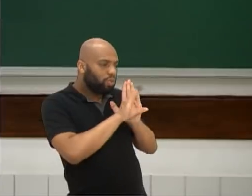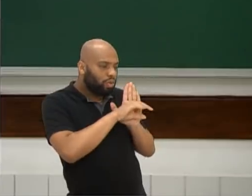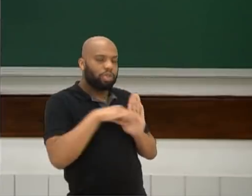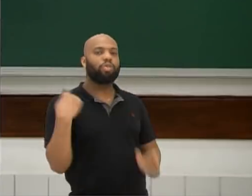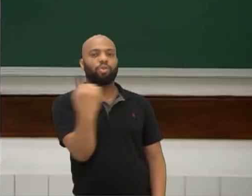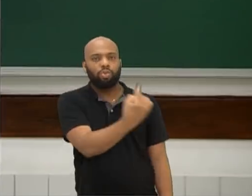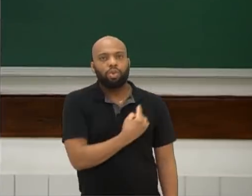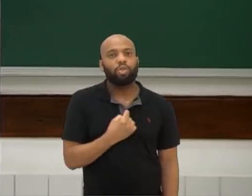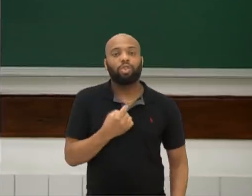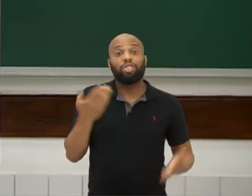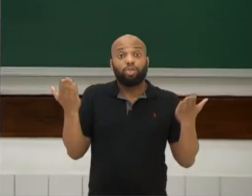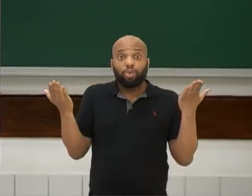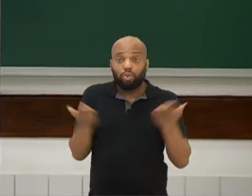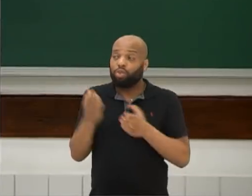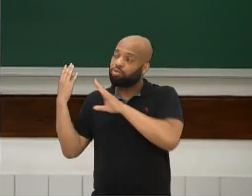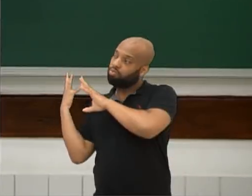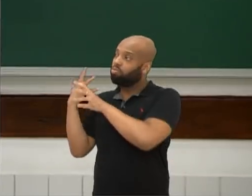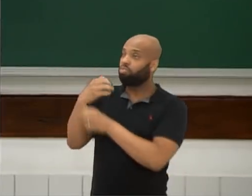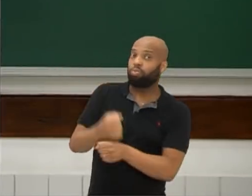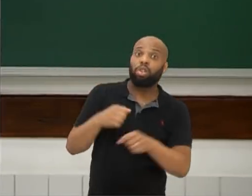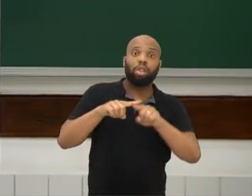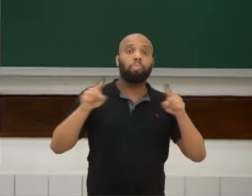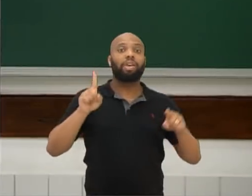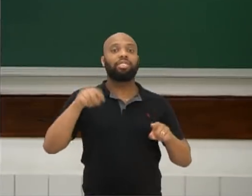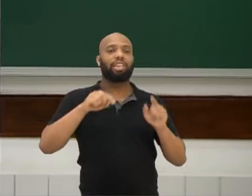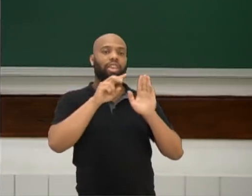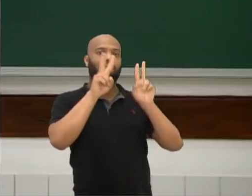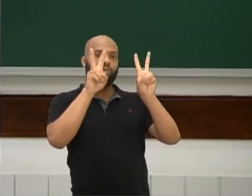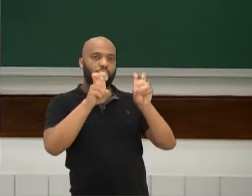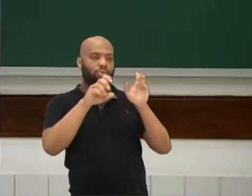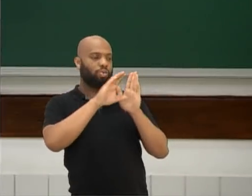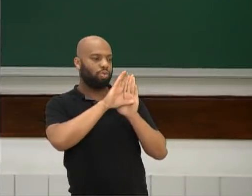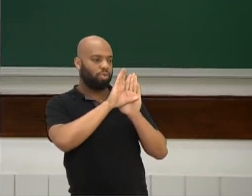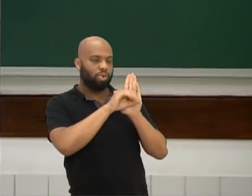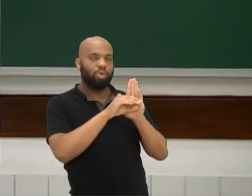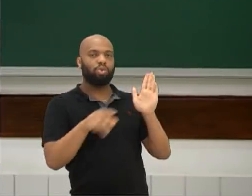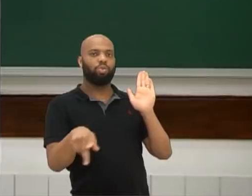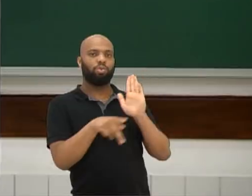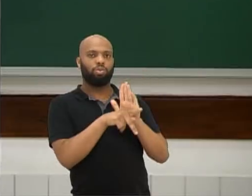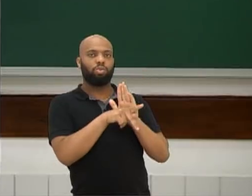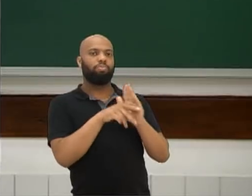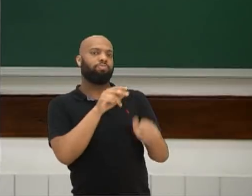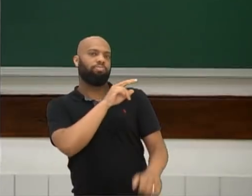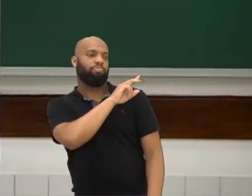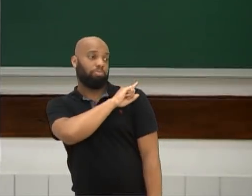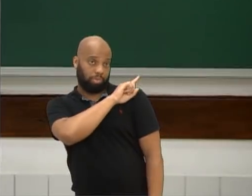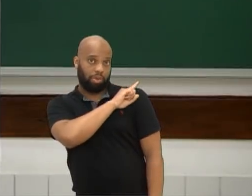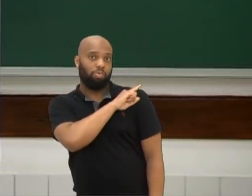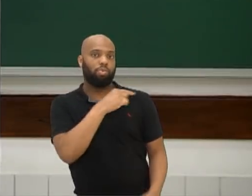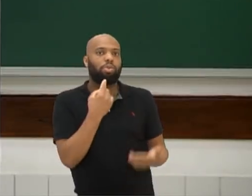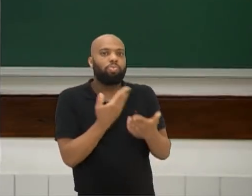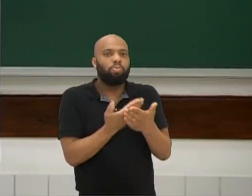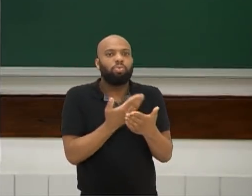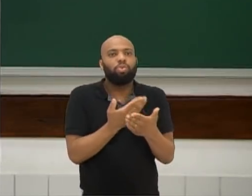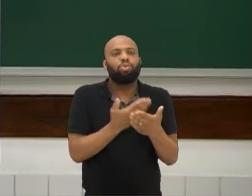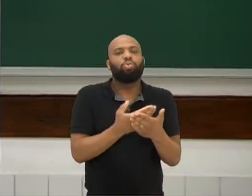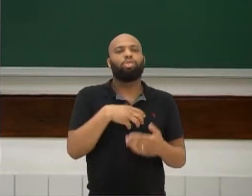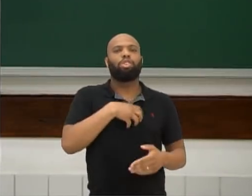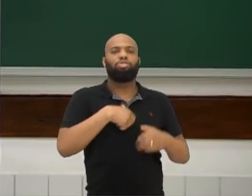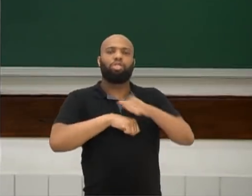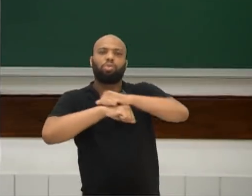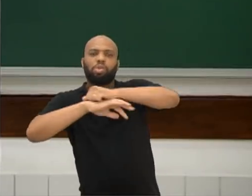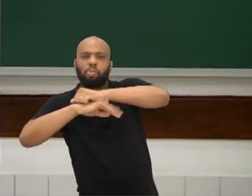nós estamos retomando lá da primeira série, tá? Quando a gente trabalha com as teorias relacionadas aos